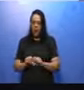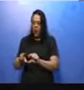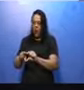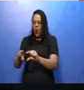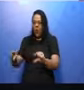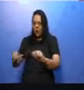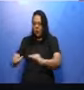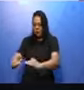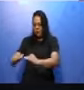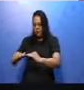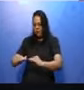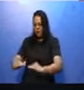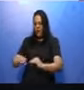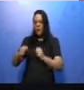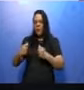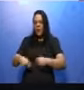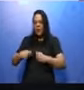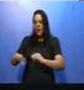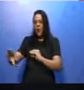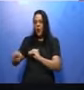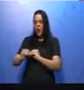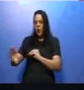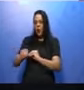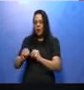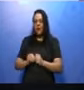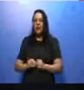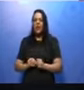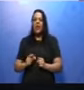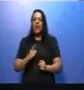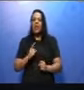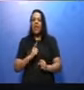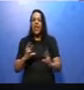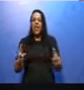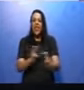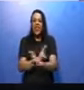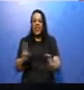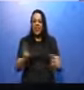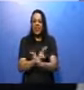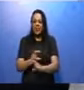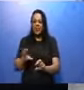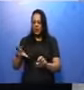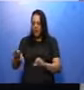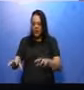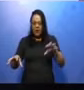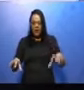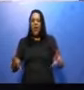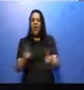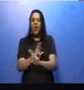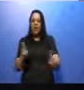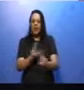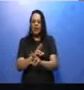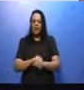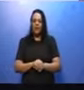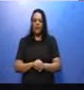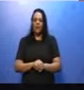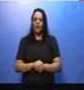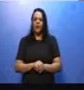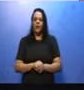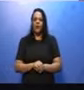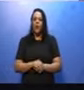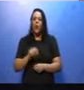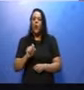subordinada adjetiva. Há uma articulação entre as duas orações, evitando muitas vezes, o que é